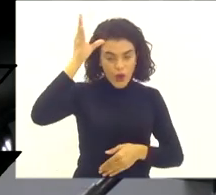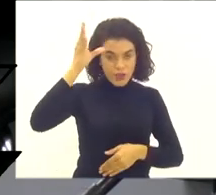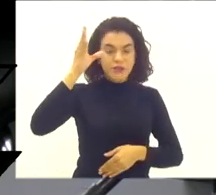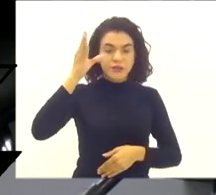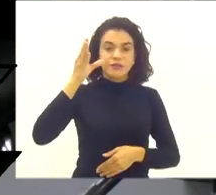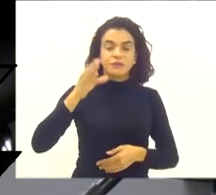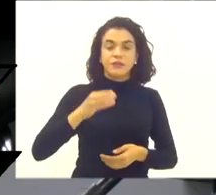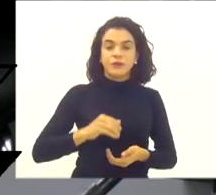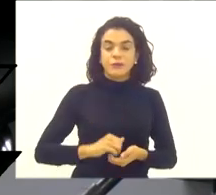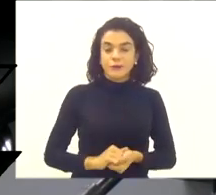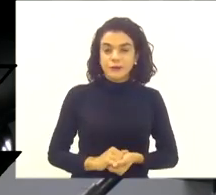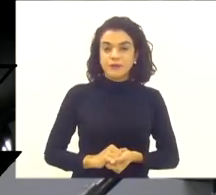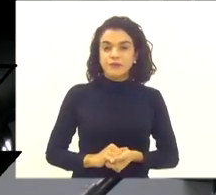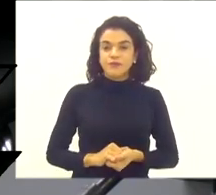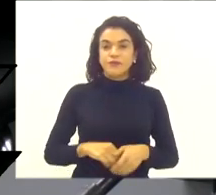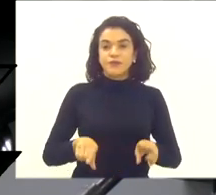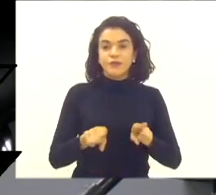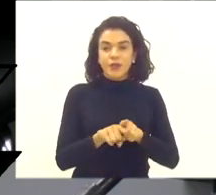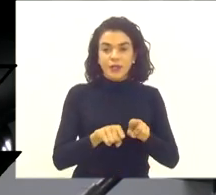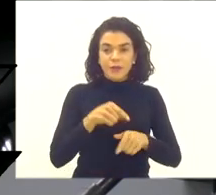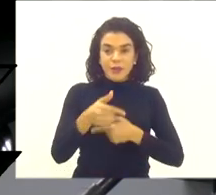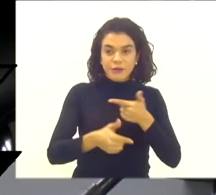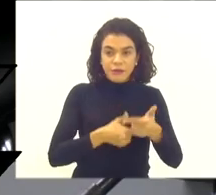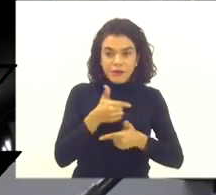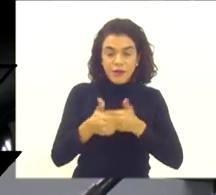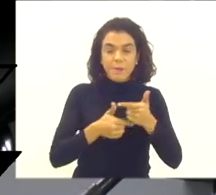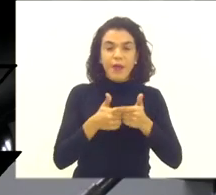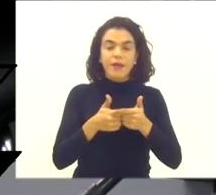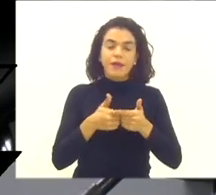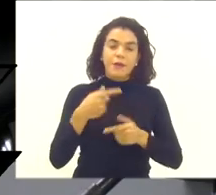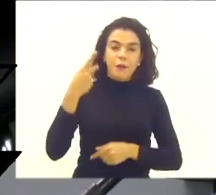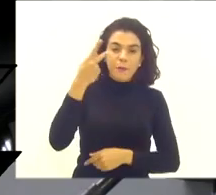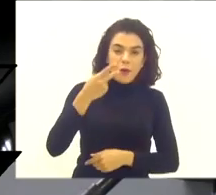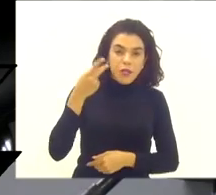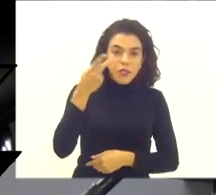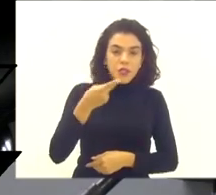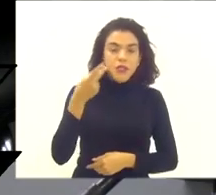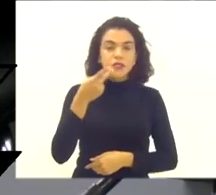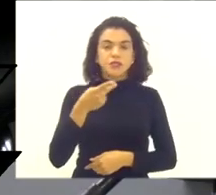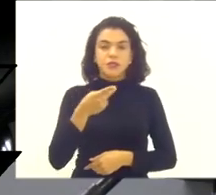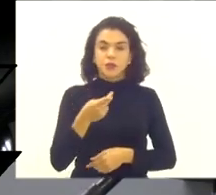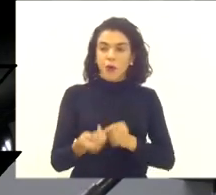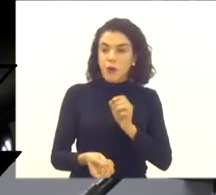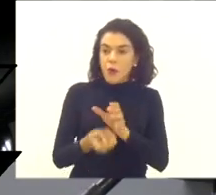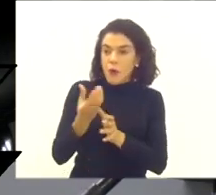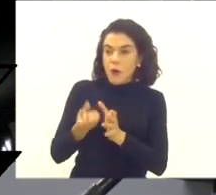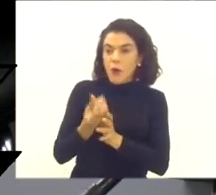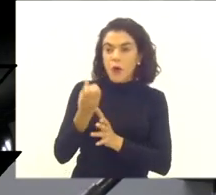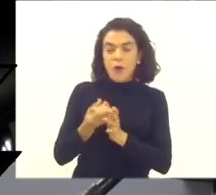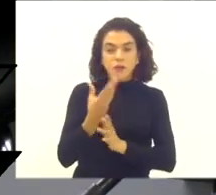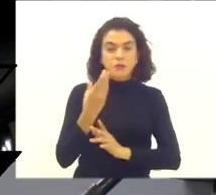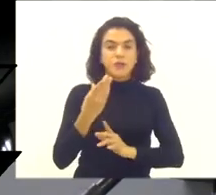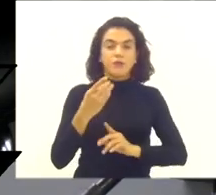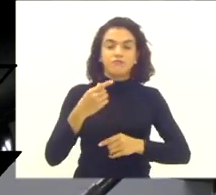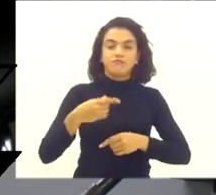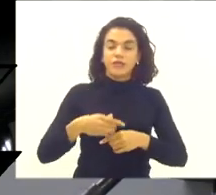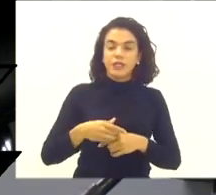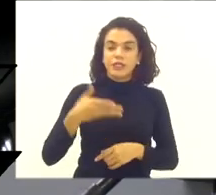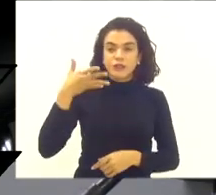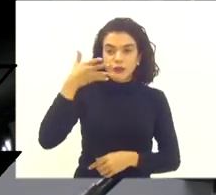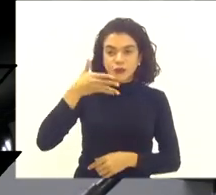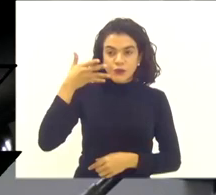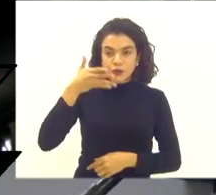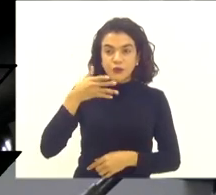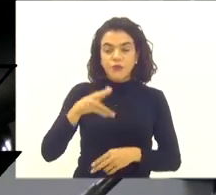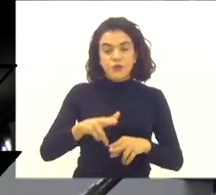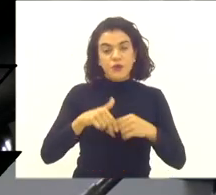produz e trabalham também conhecidência política construção de narrativas né desses temas que são temas por isso que eu